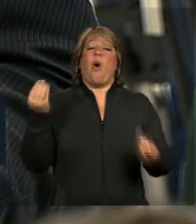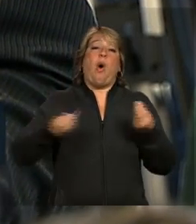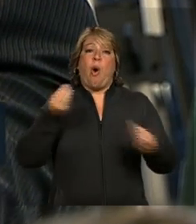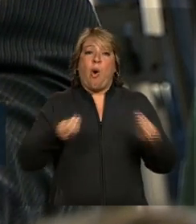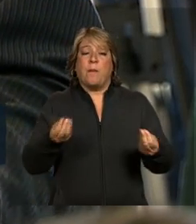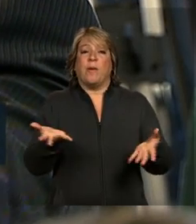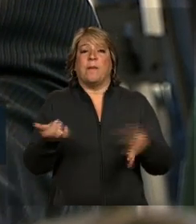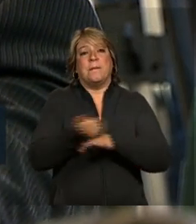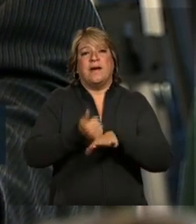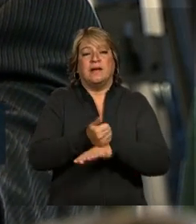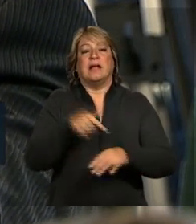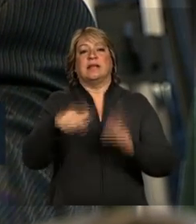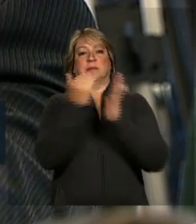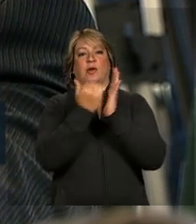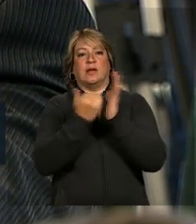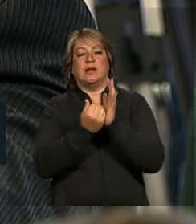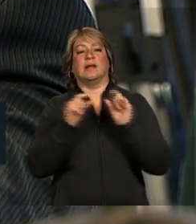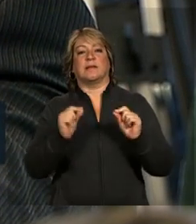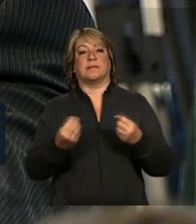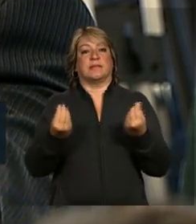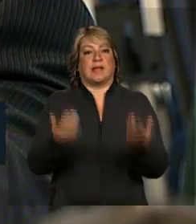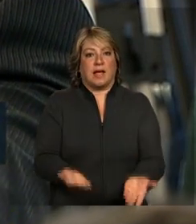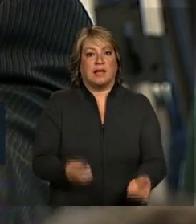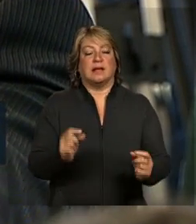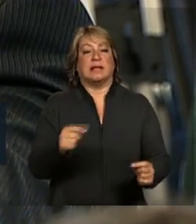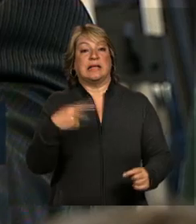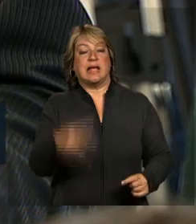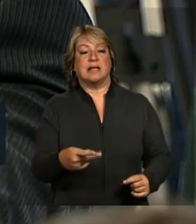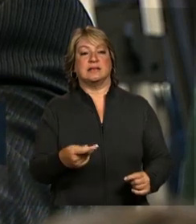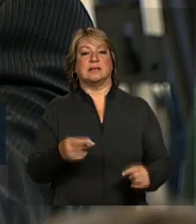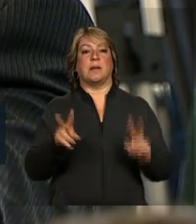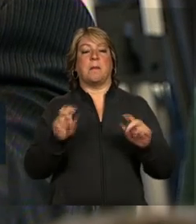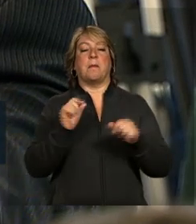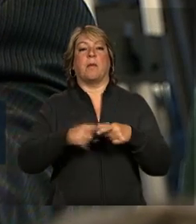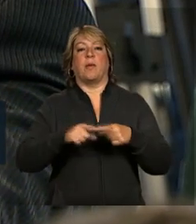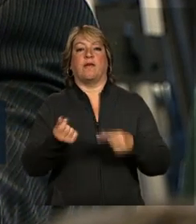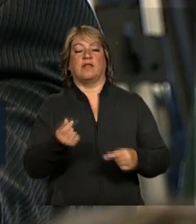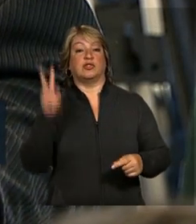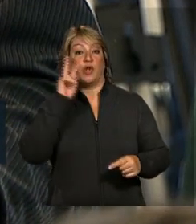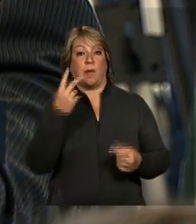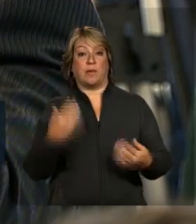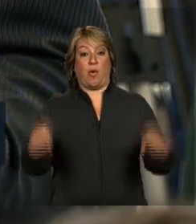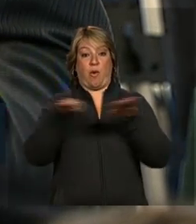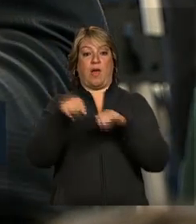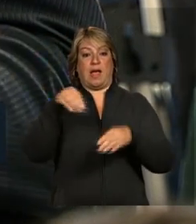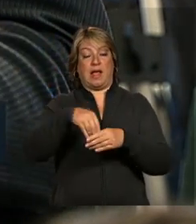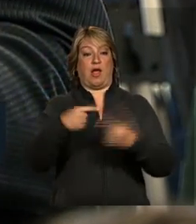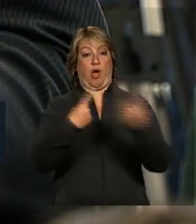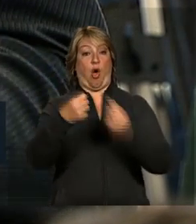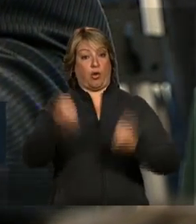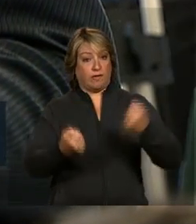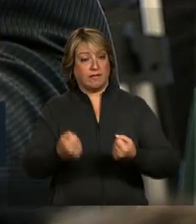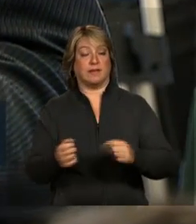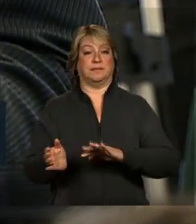aperfeiçoamento o programa traz aí de de eh nesse sentido financeiro pros concessionários para as concorrências em rodovias e queria